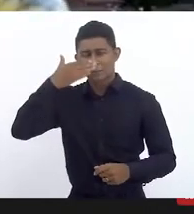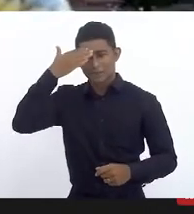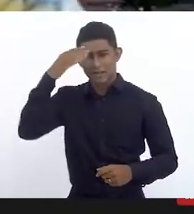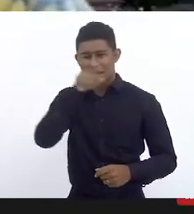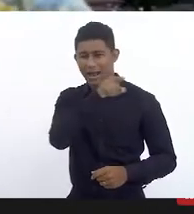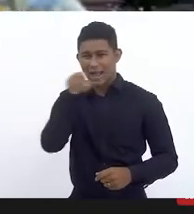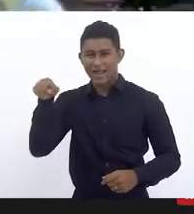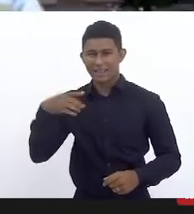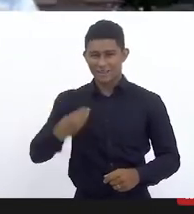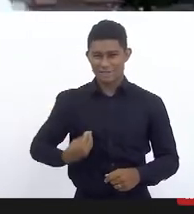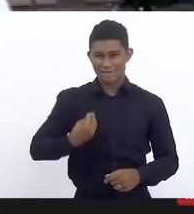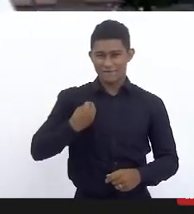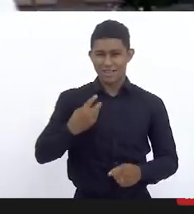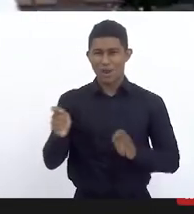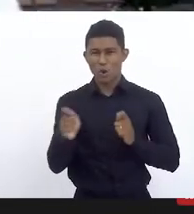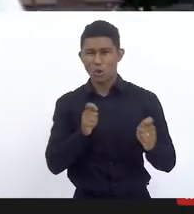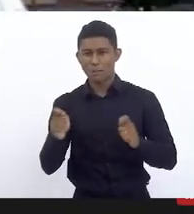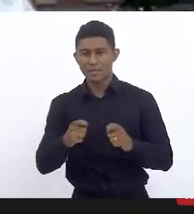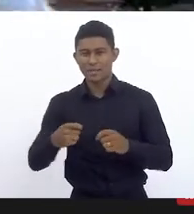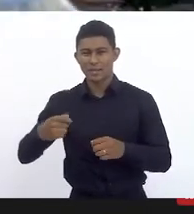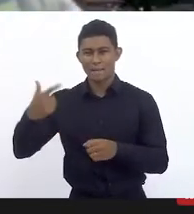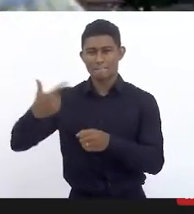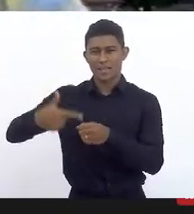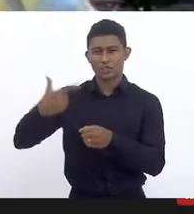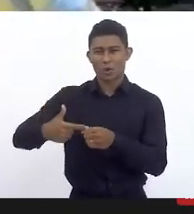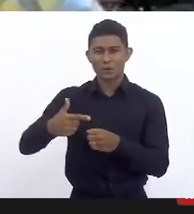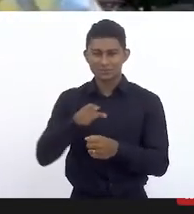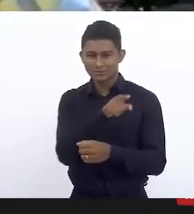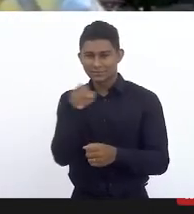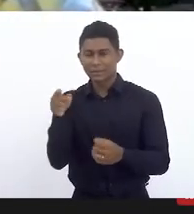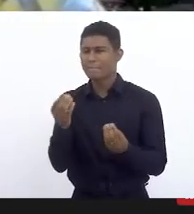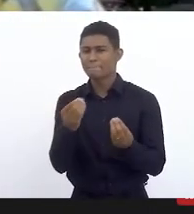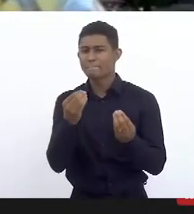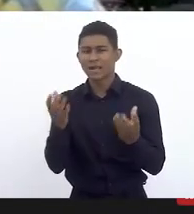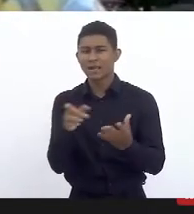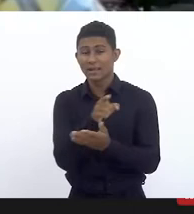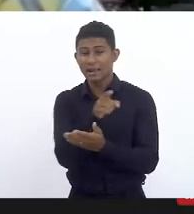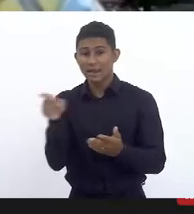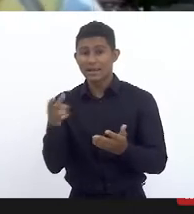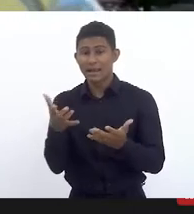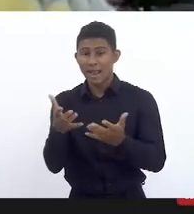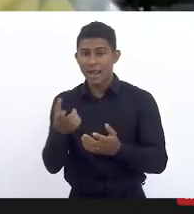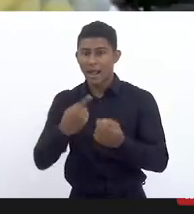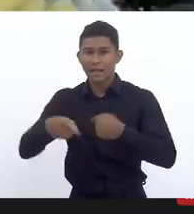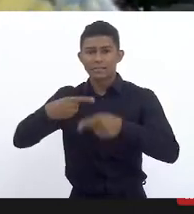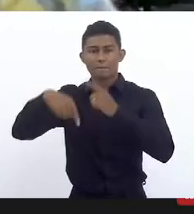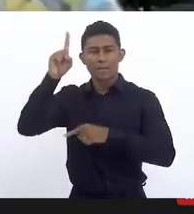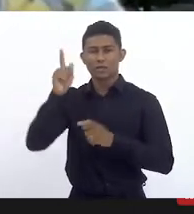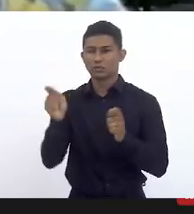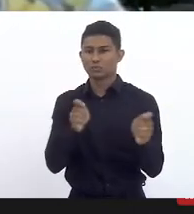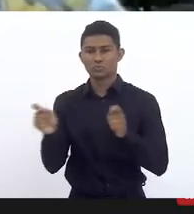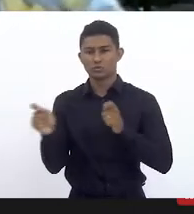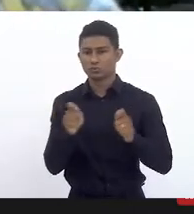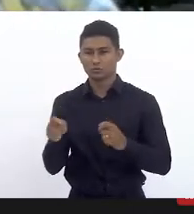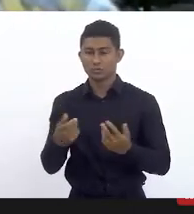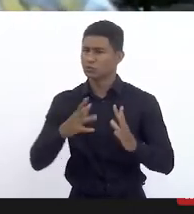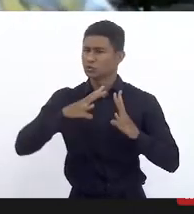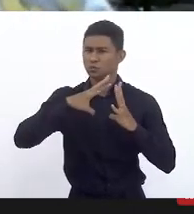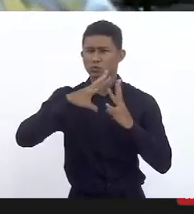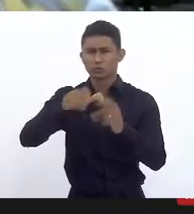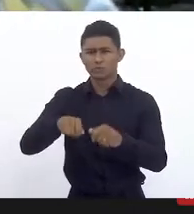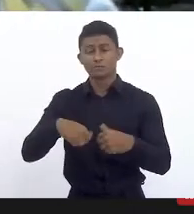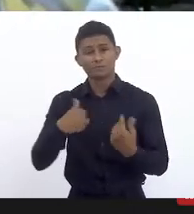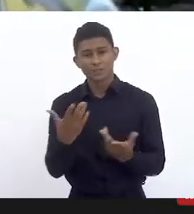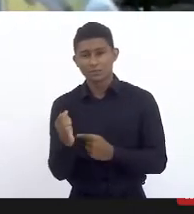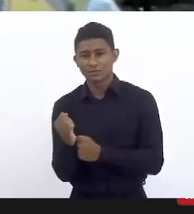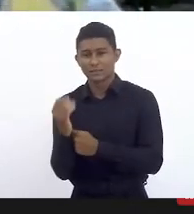petróleo, para serem a grande alternativa de crescimento econômico do mundo, né? Então, o investimento em